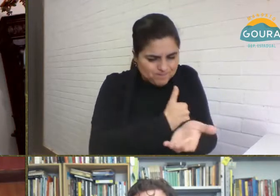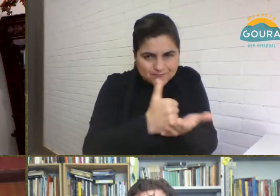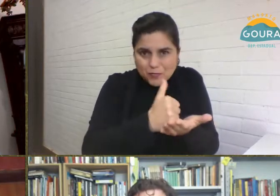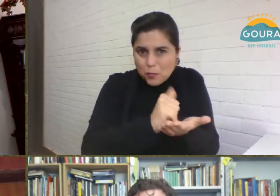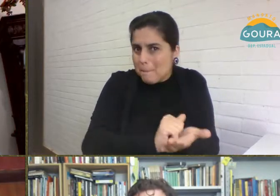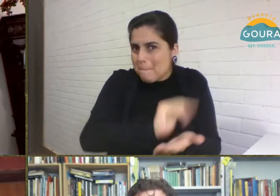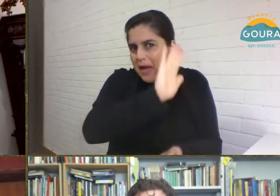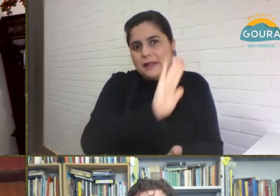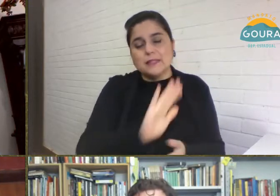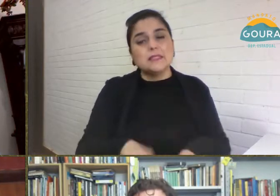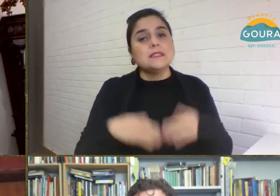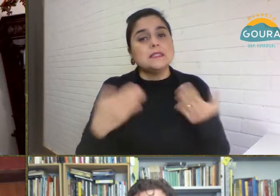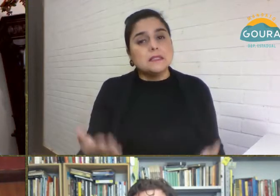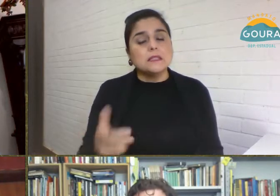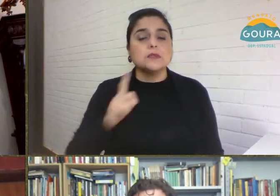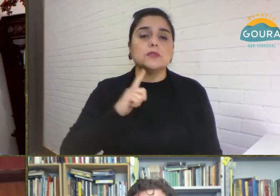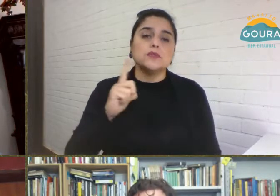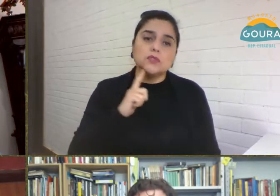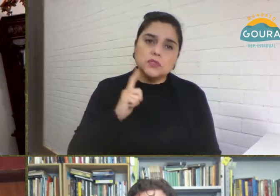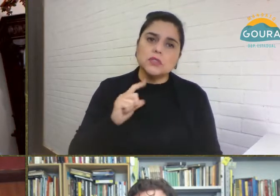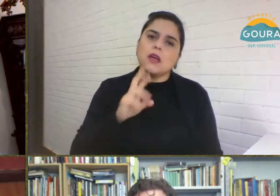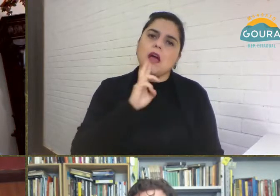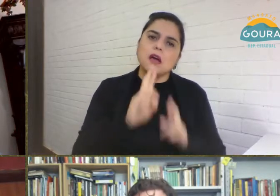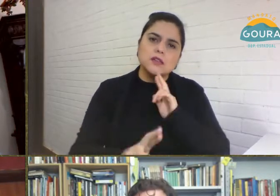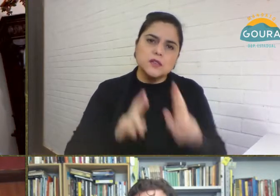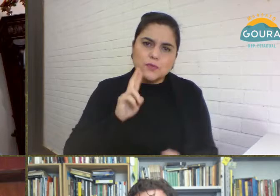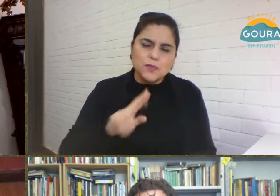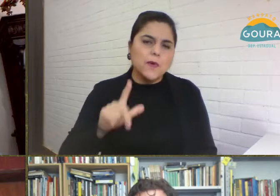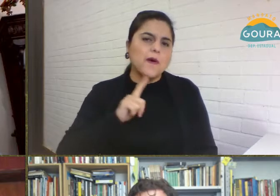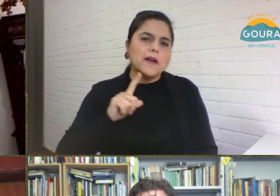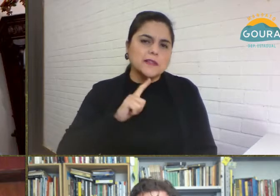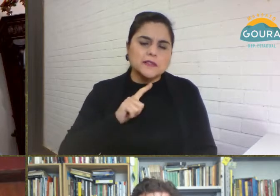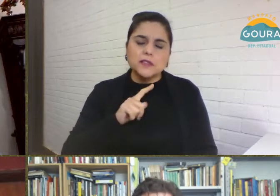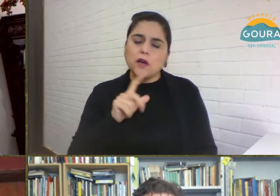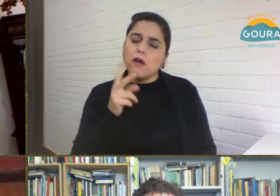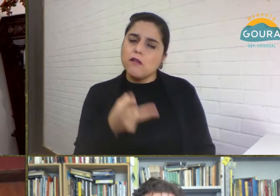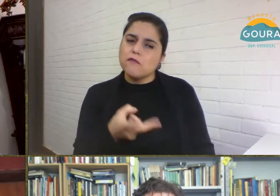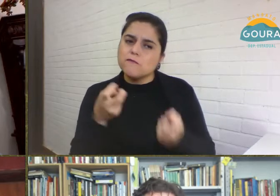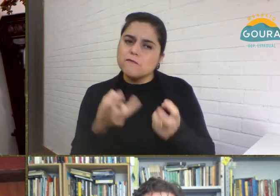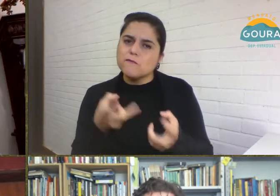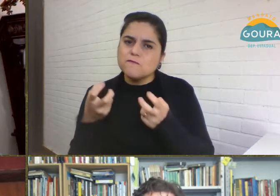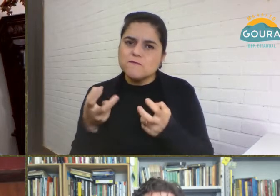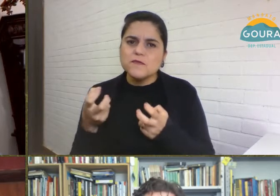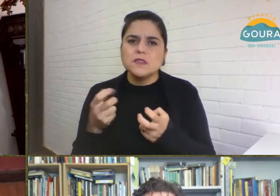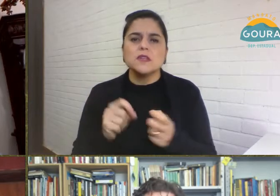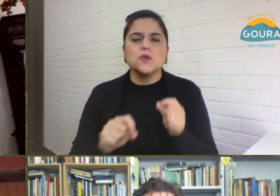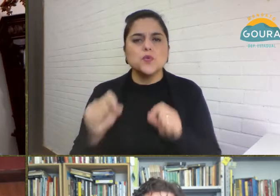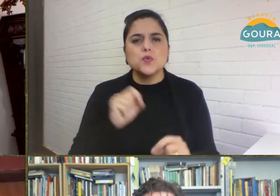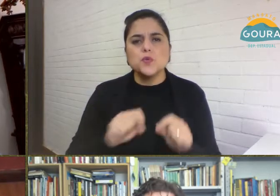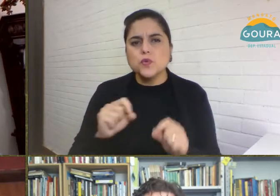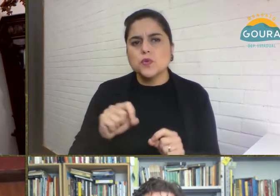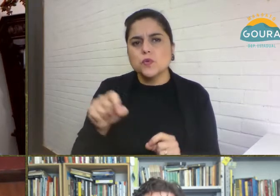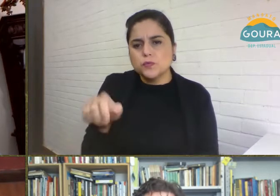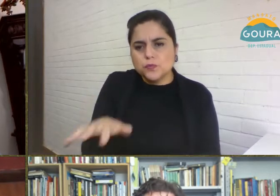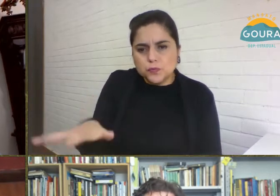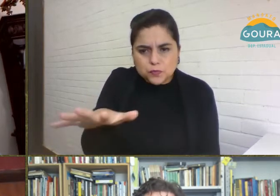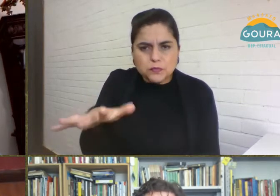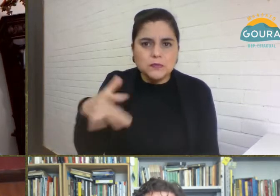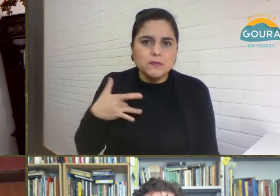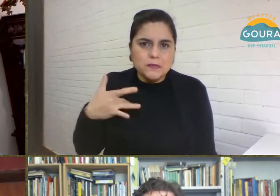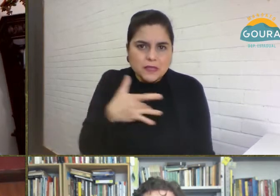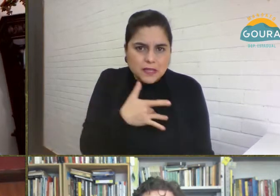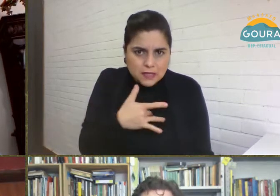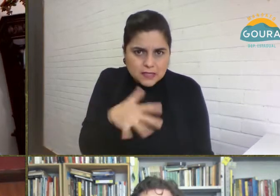desenvolver algumas respostas. Curiosamente, as primeiras respostas no âmbito da saúde e